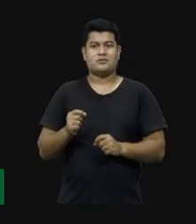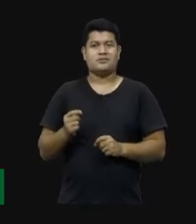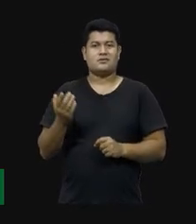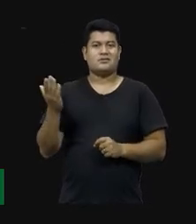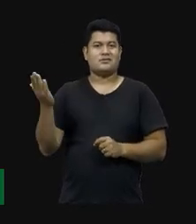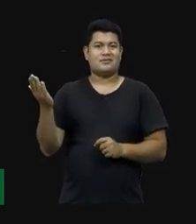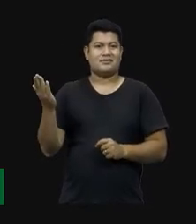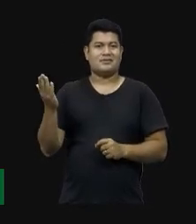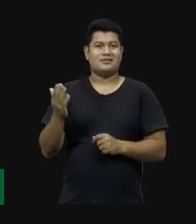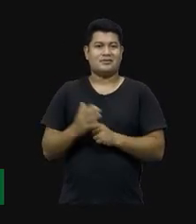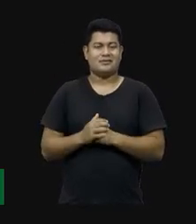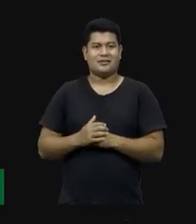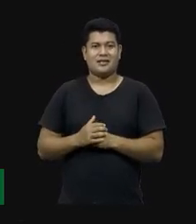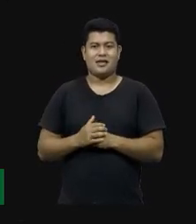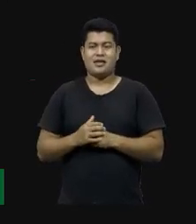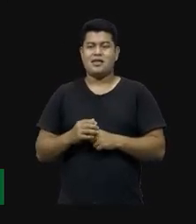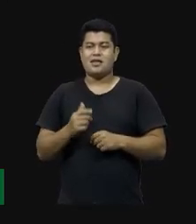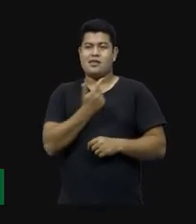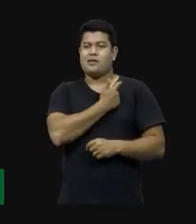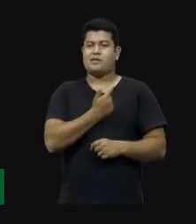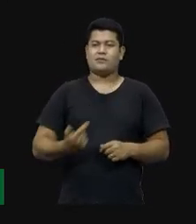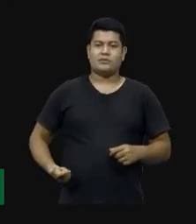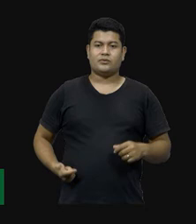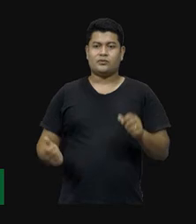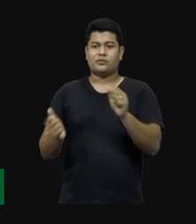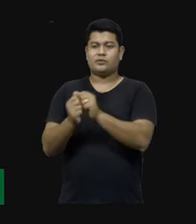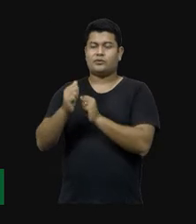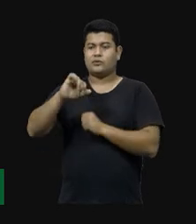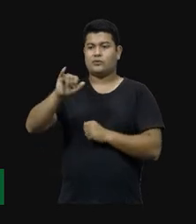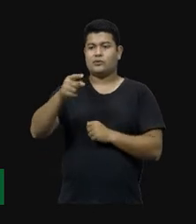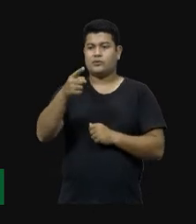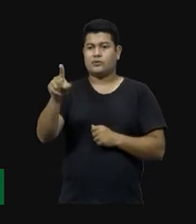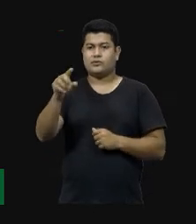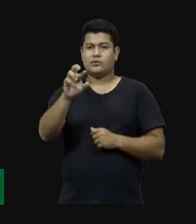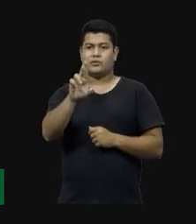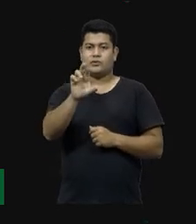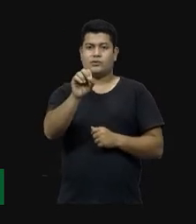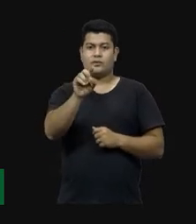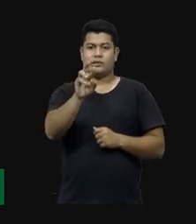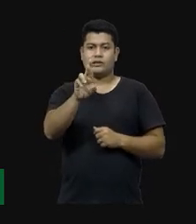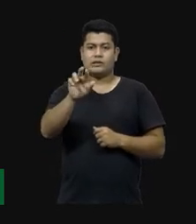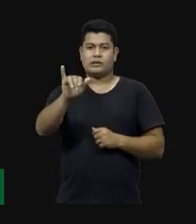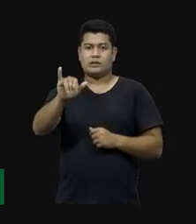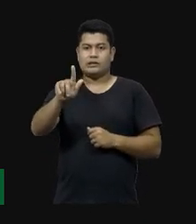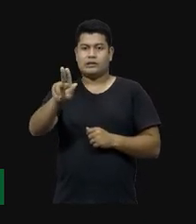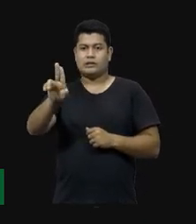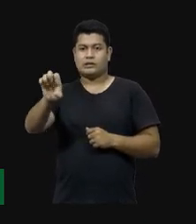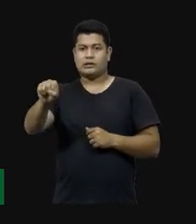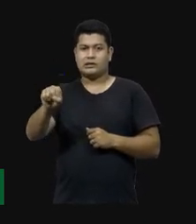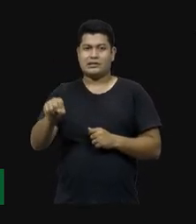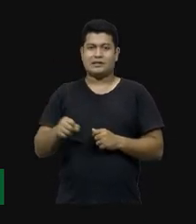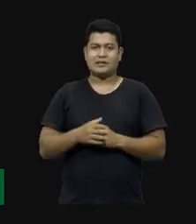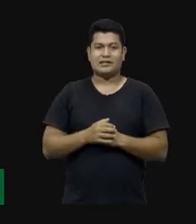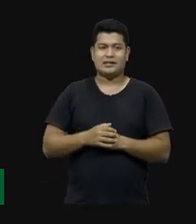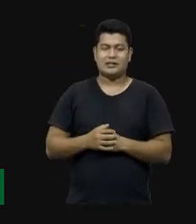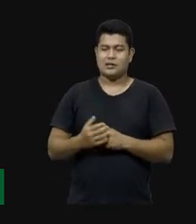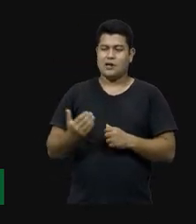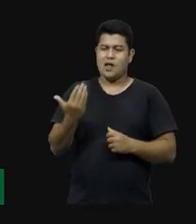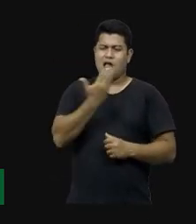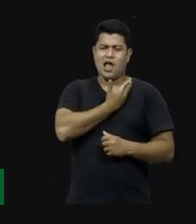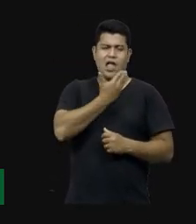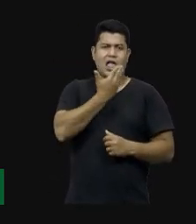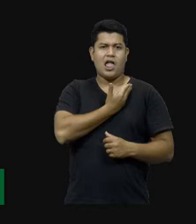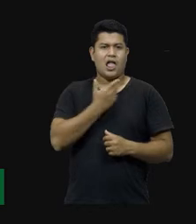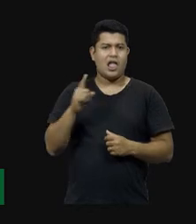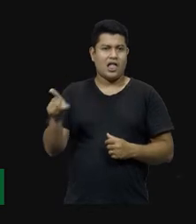a panca do governador, no lado do João Rodrigues. Mas, nego velho,